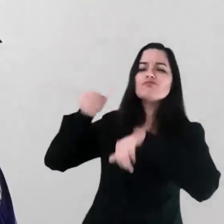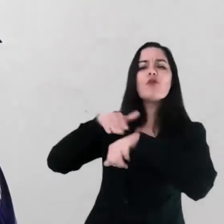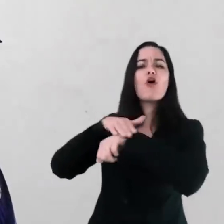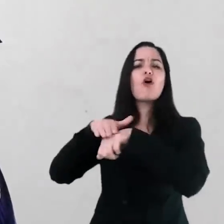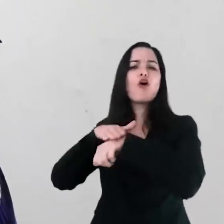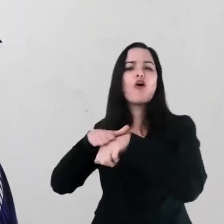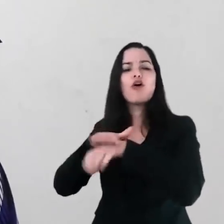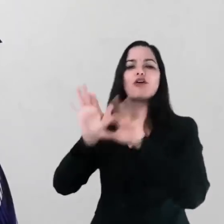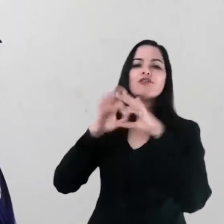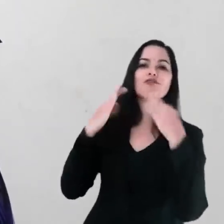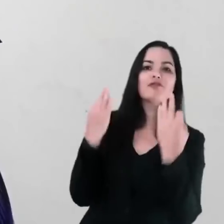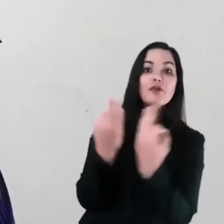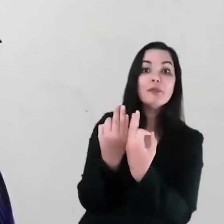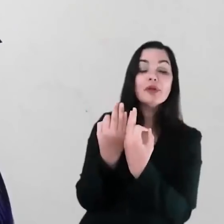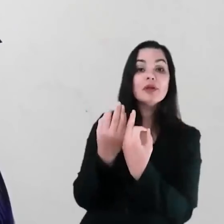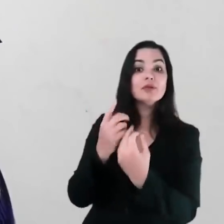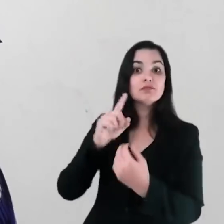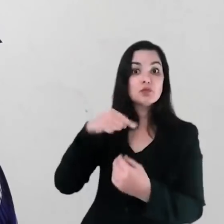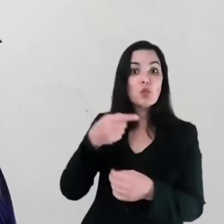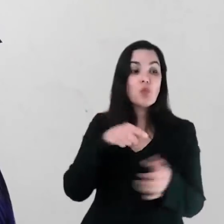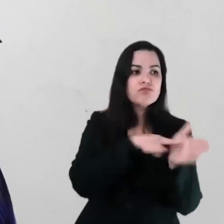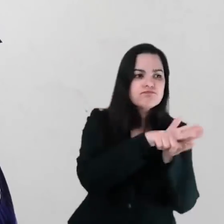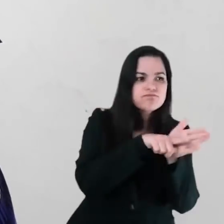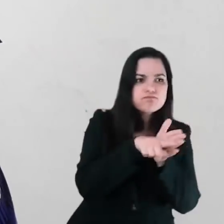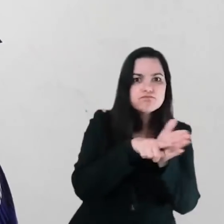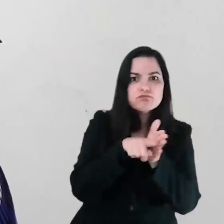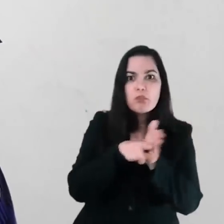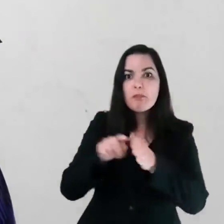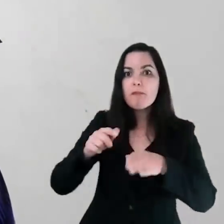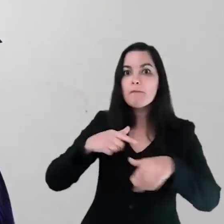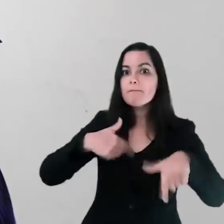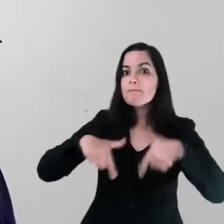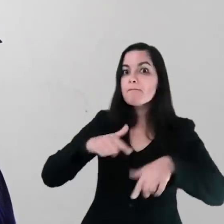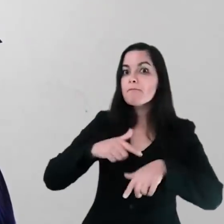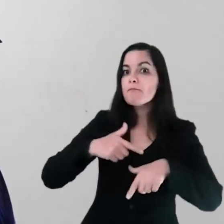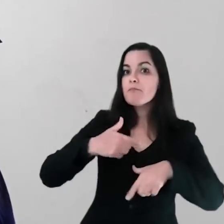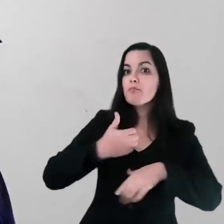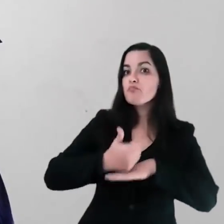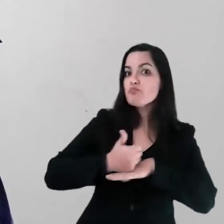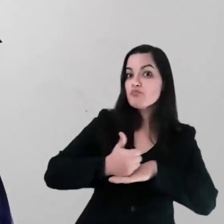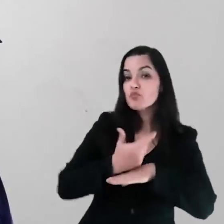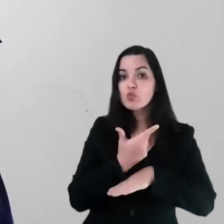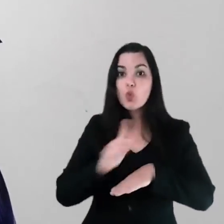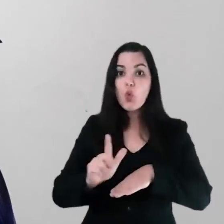pessoas, investiguem mais profissões, registrem tudo isso no caderno